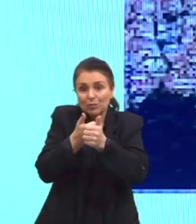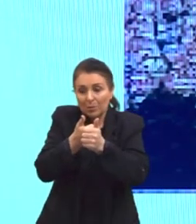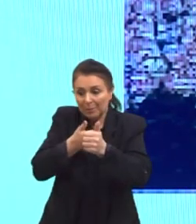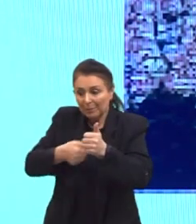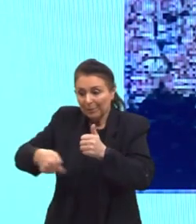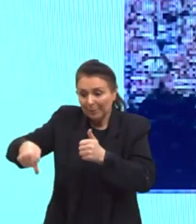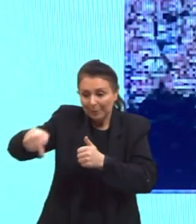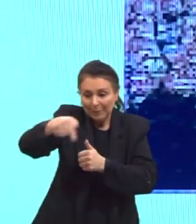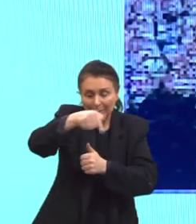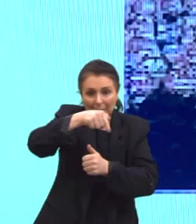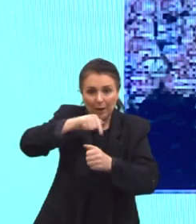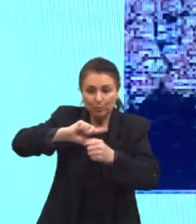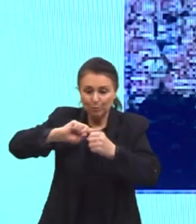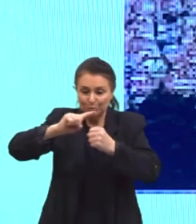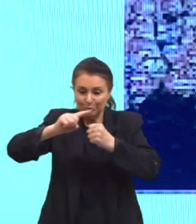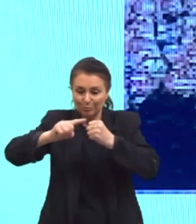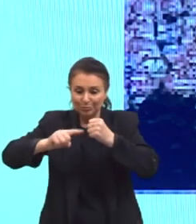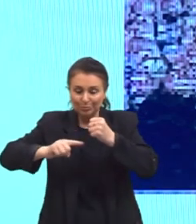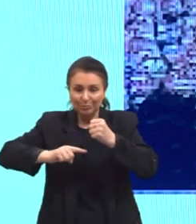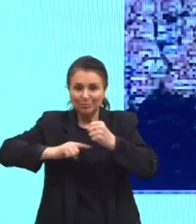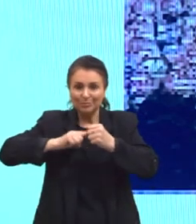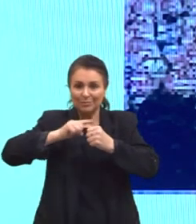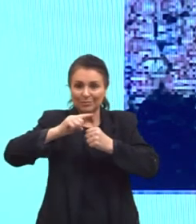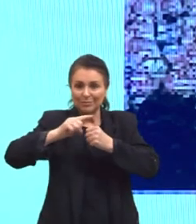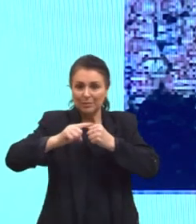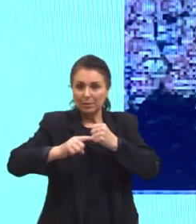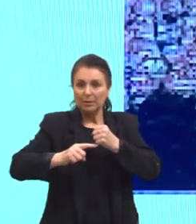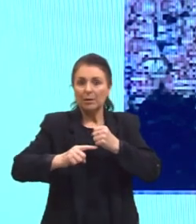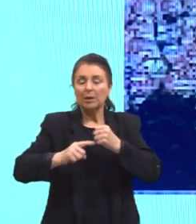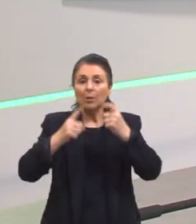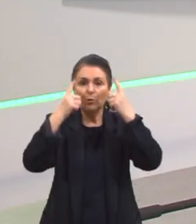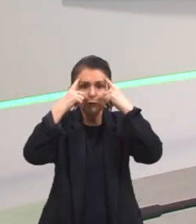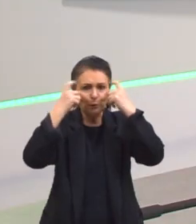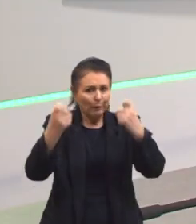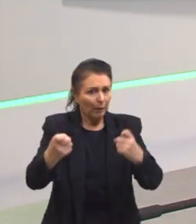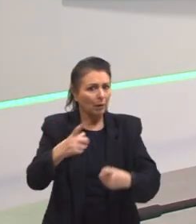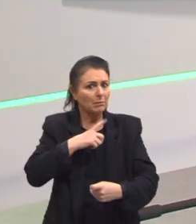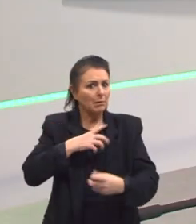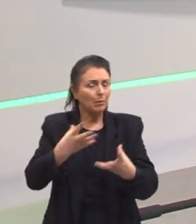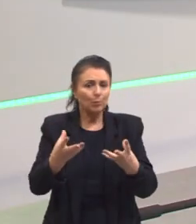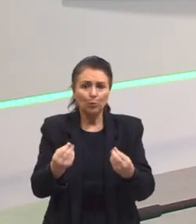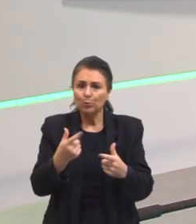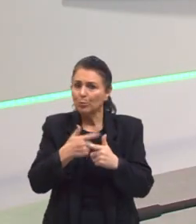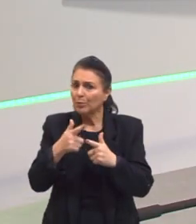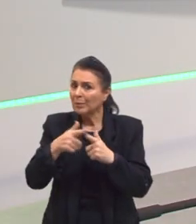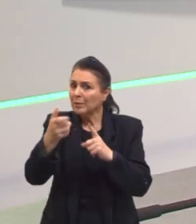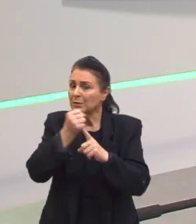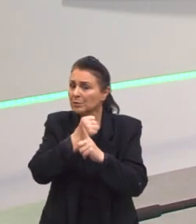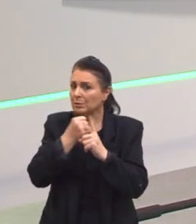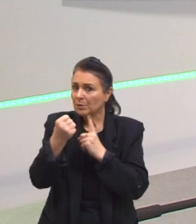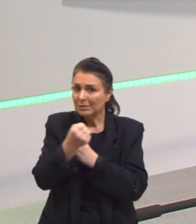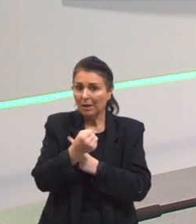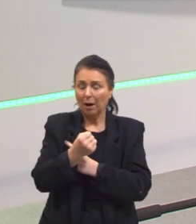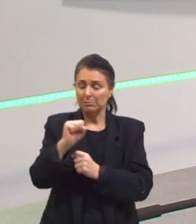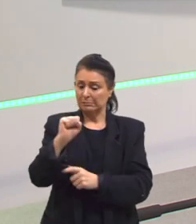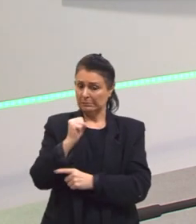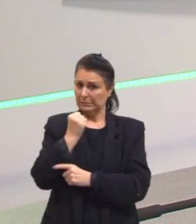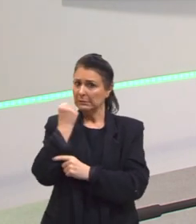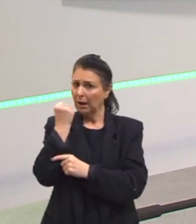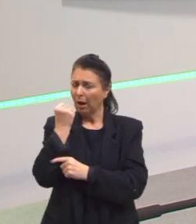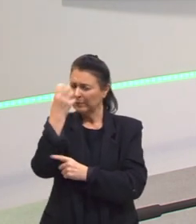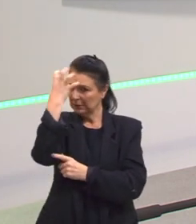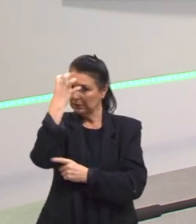a Brasília não foram Então as sociedades com bastante violência muitas vezes com problemas sociais até graves